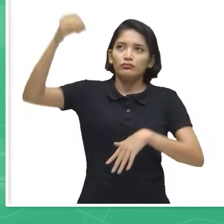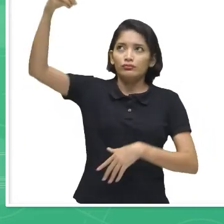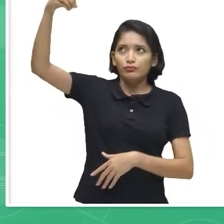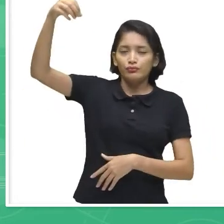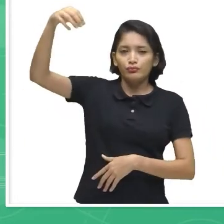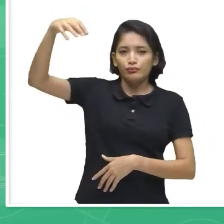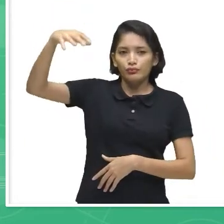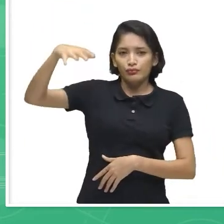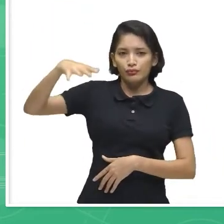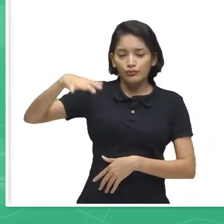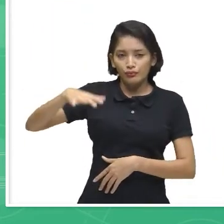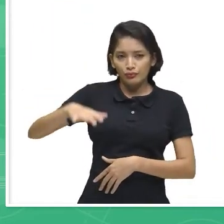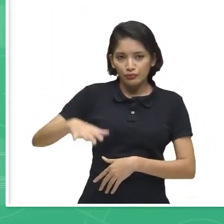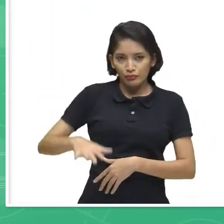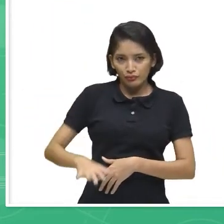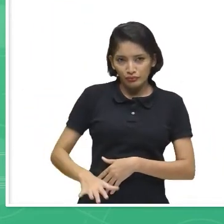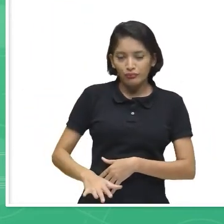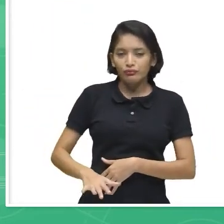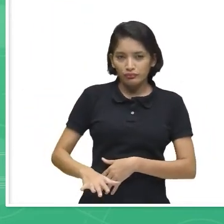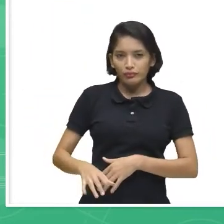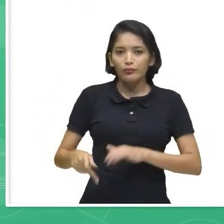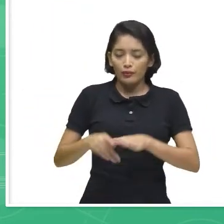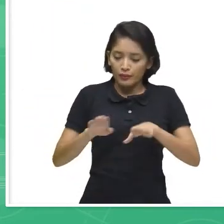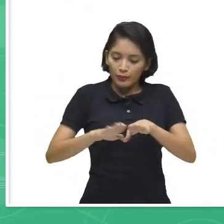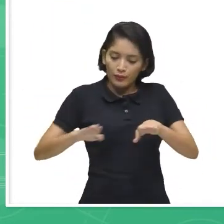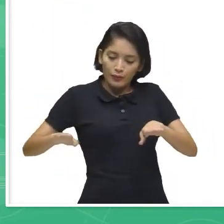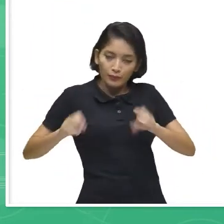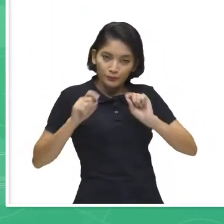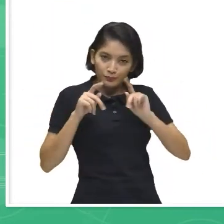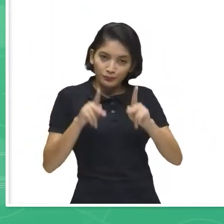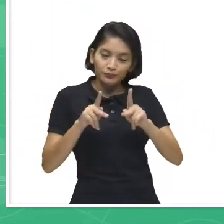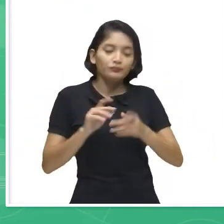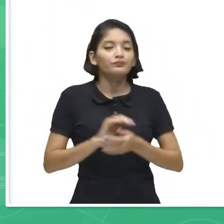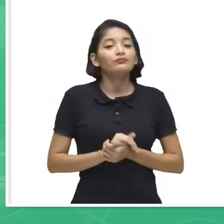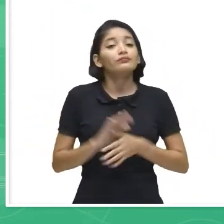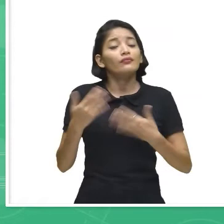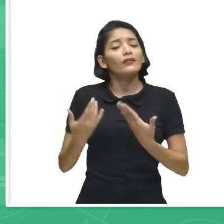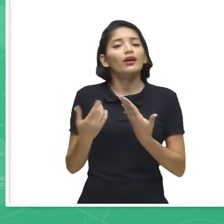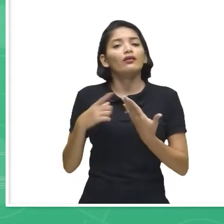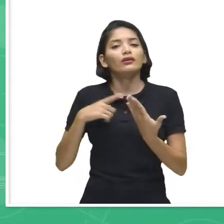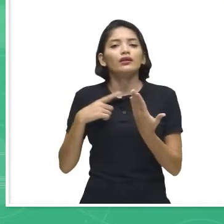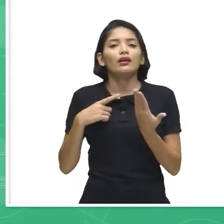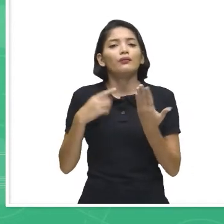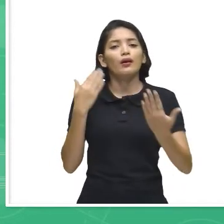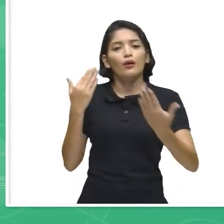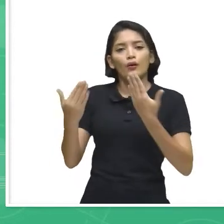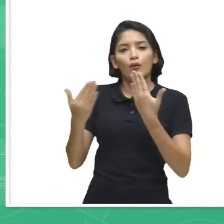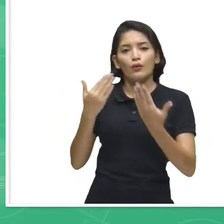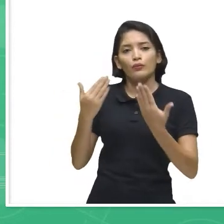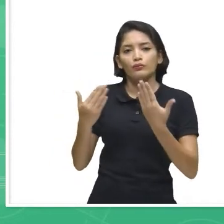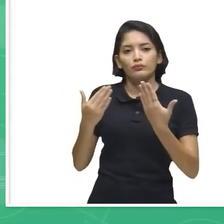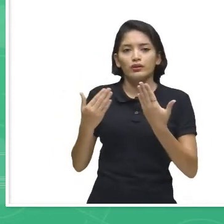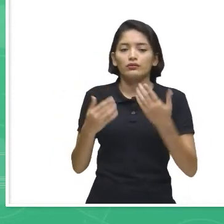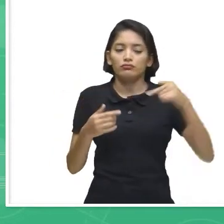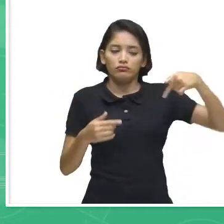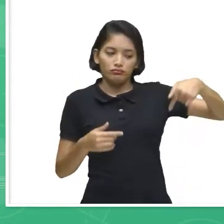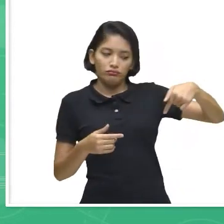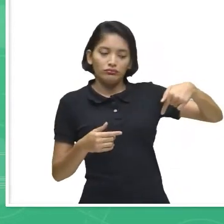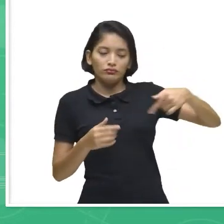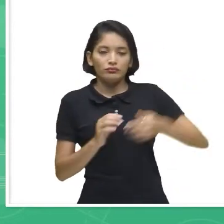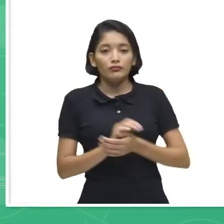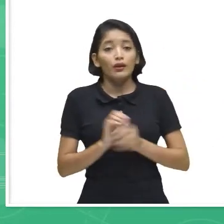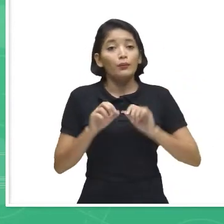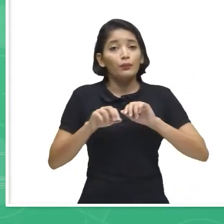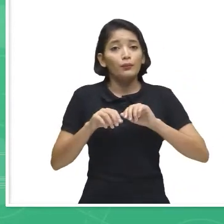que já está produzido pela Terra, beleza? Assim você vai fazer o paralelo com a nossa carga Qzinho. Por isso que a gente